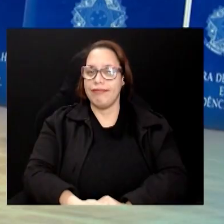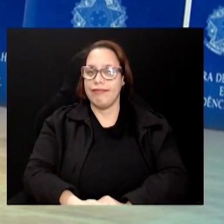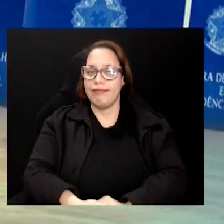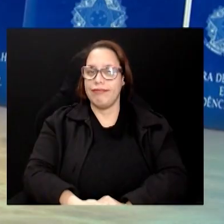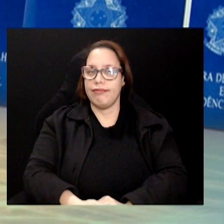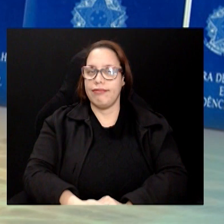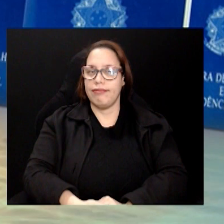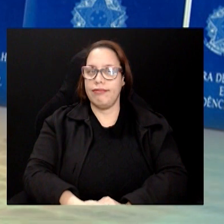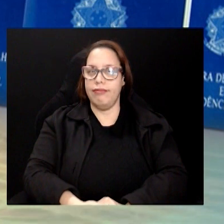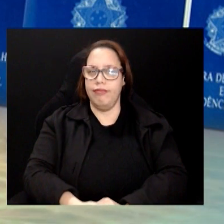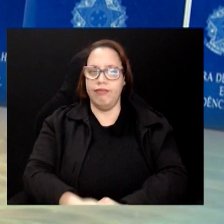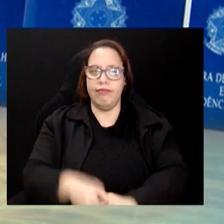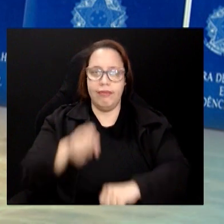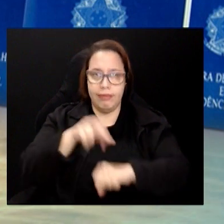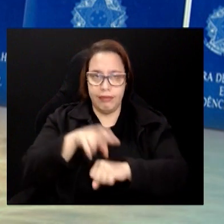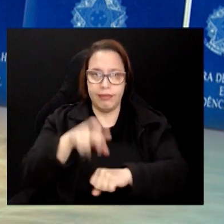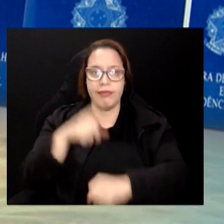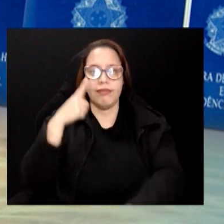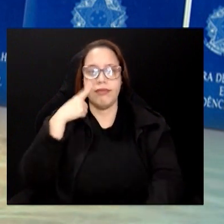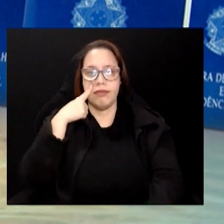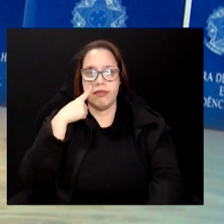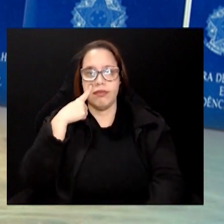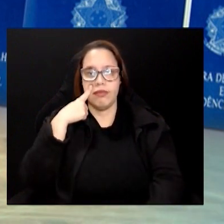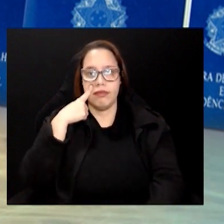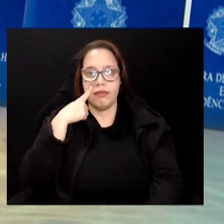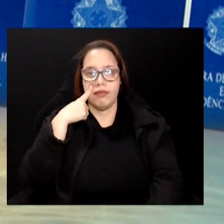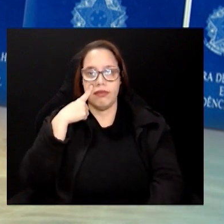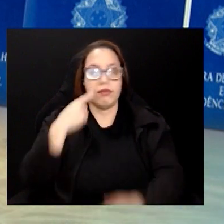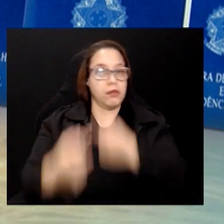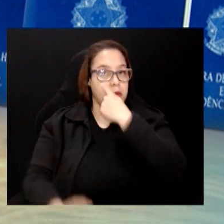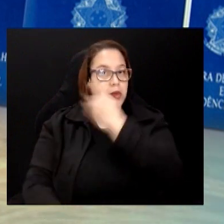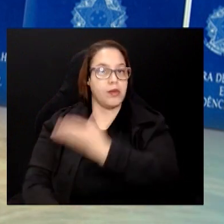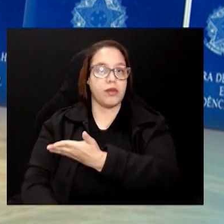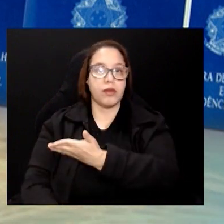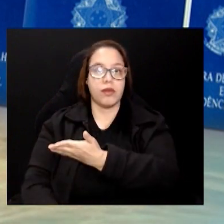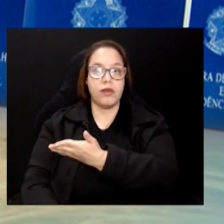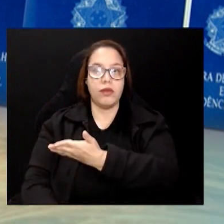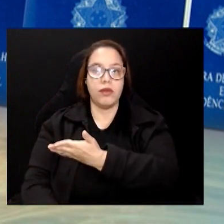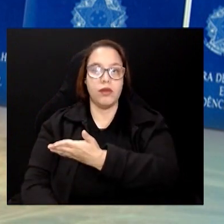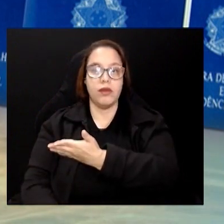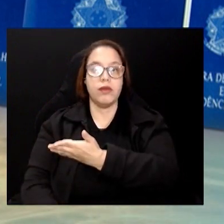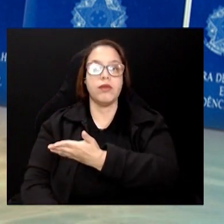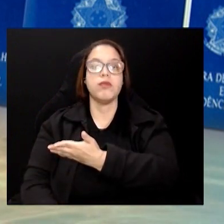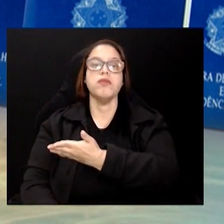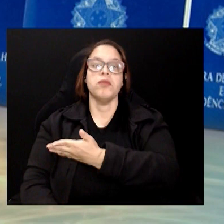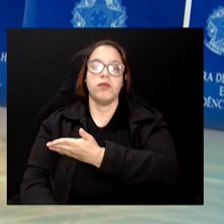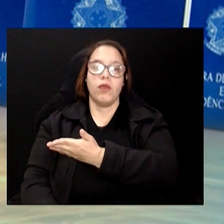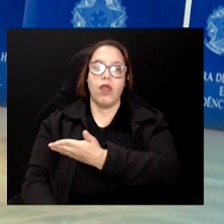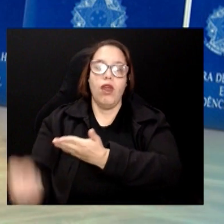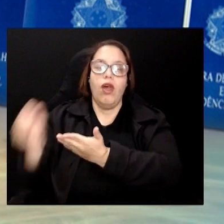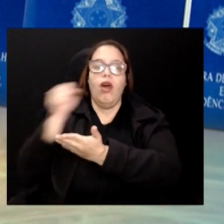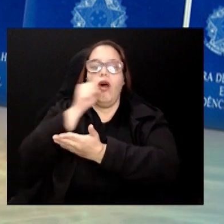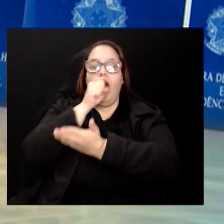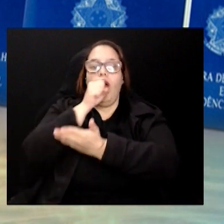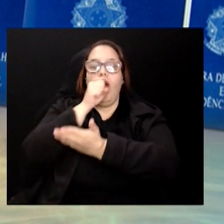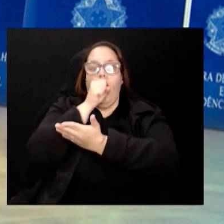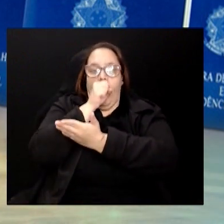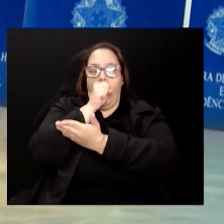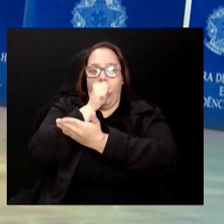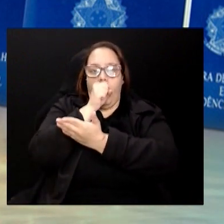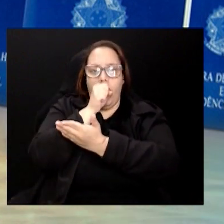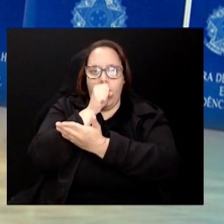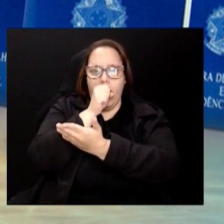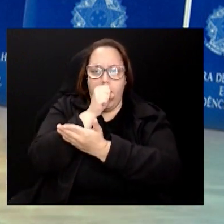Há vagas para agente de fiscalização ambiental, ajudante de cozinha, analista